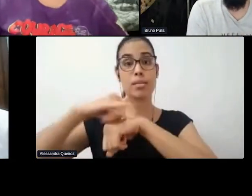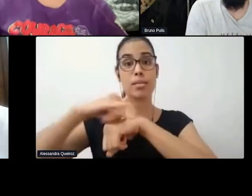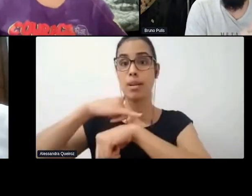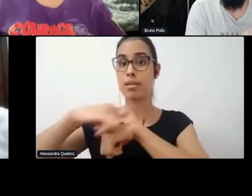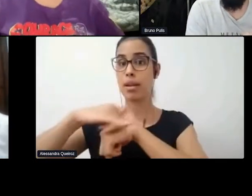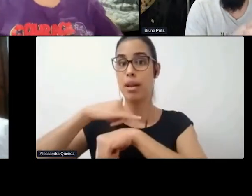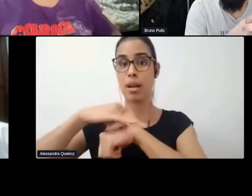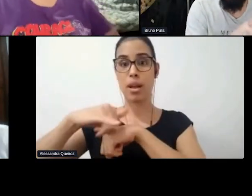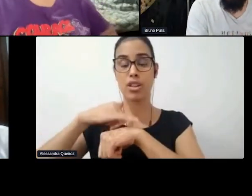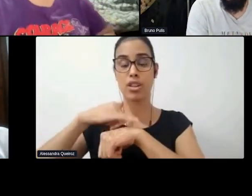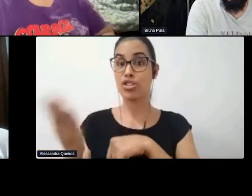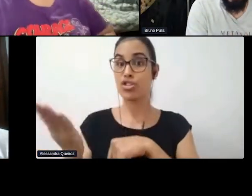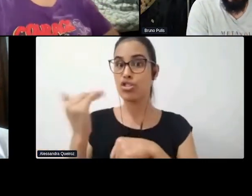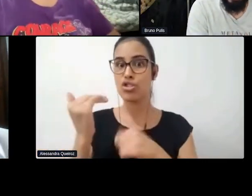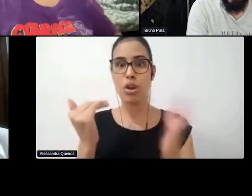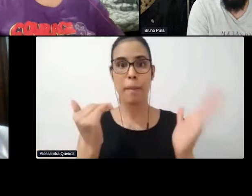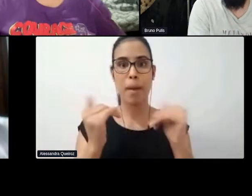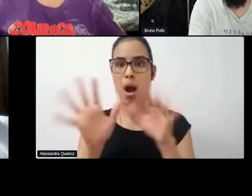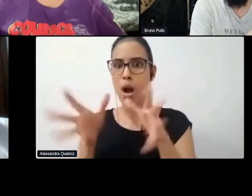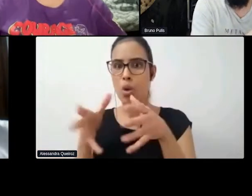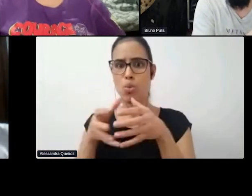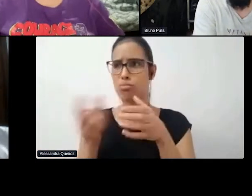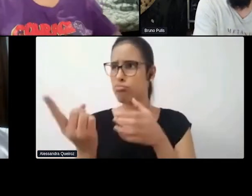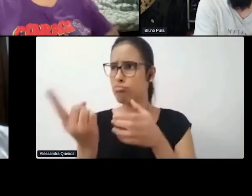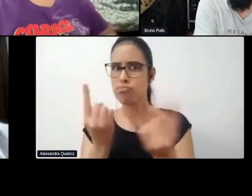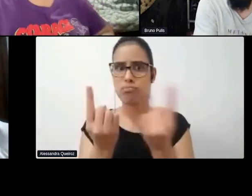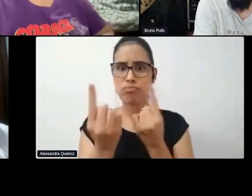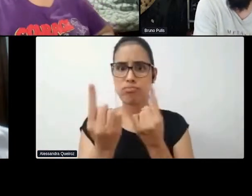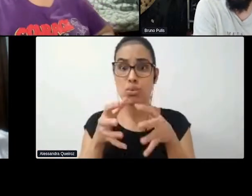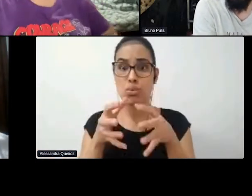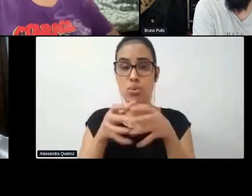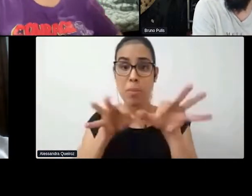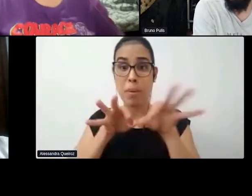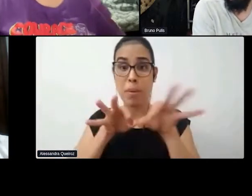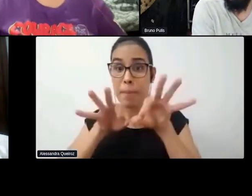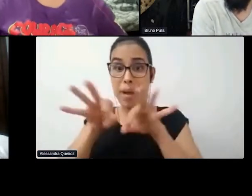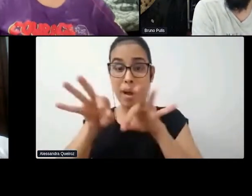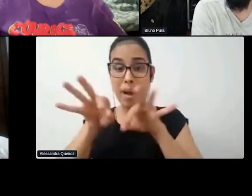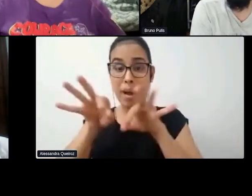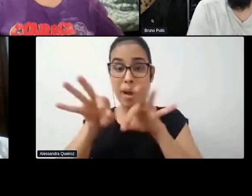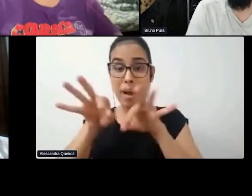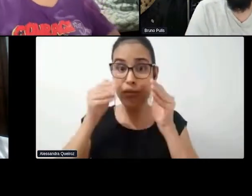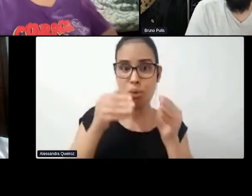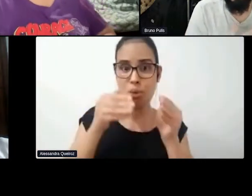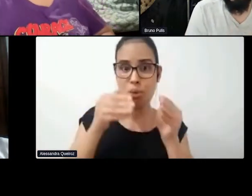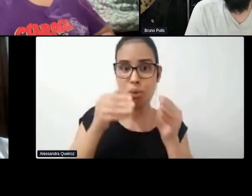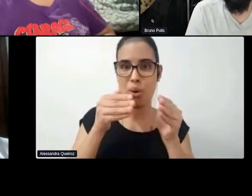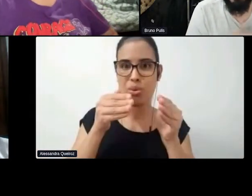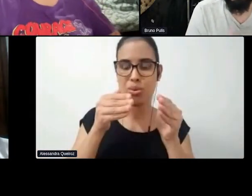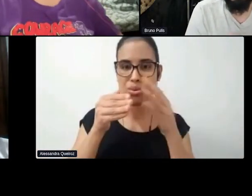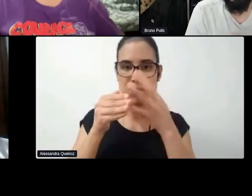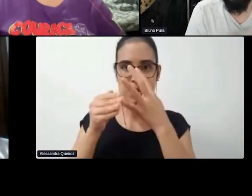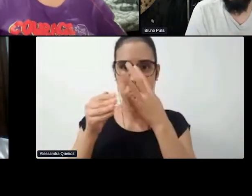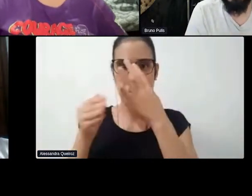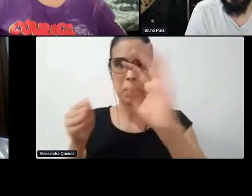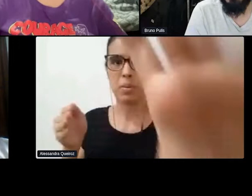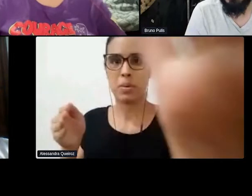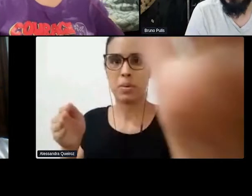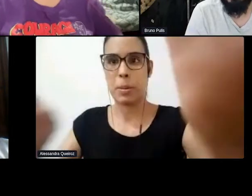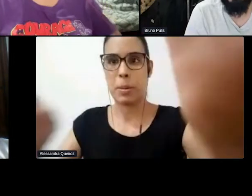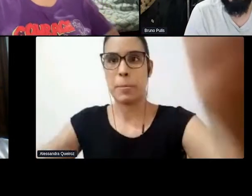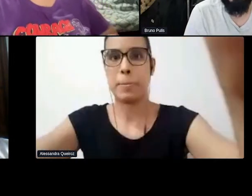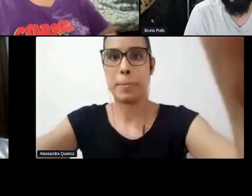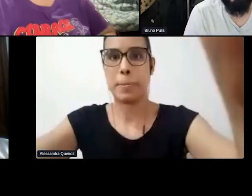um time pequeno para mexer em algo específico da aplicação, para ir podendo aprender ali no dia a dia,